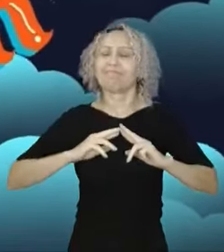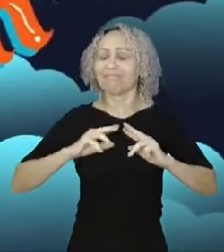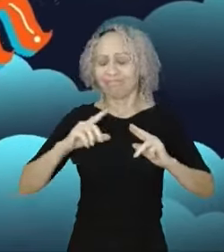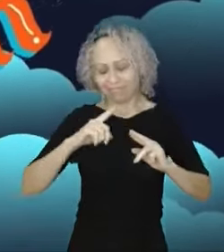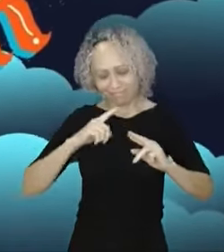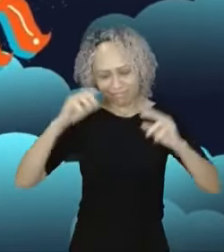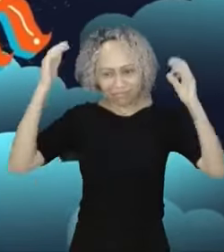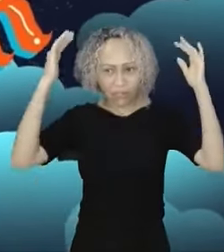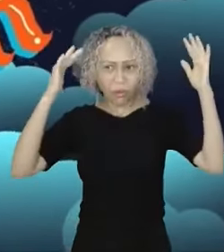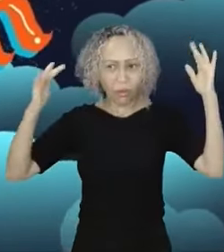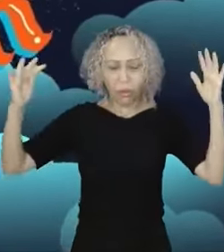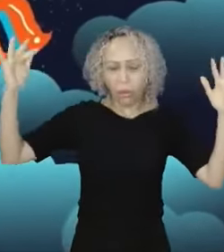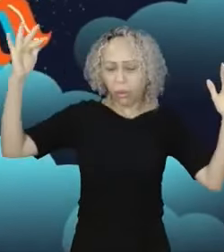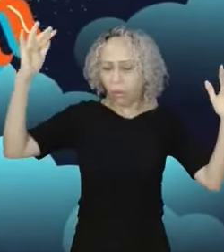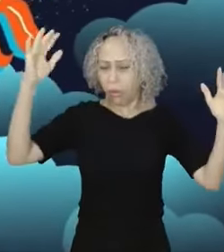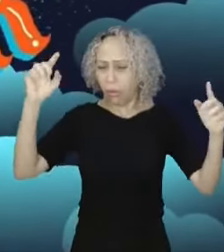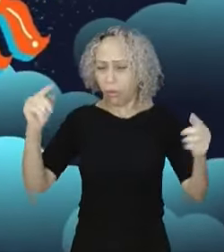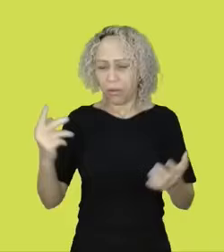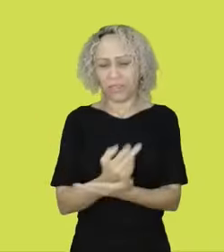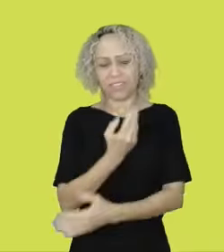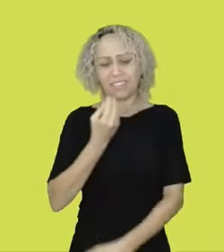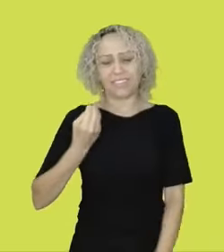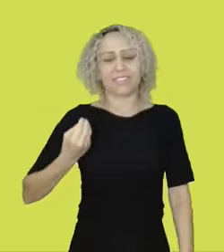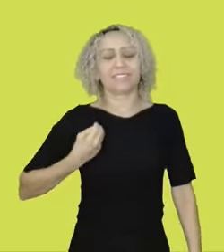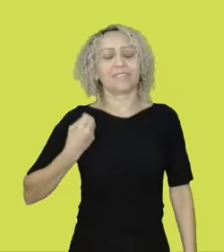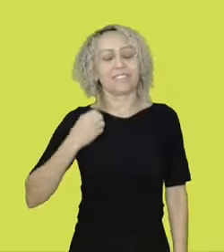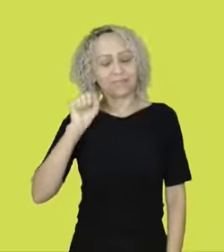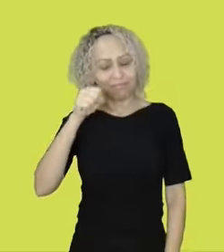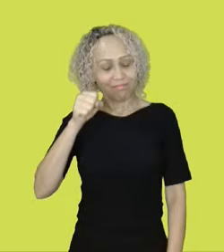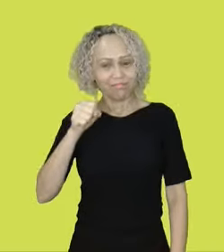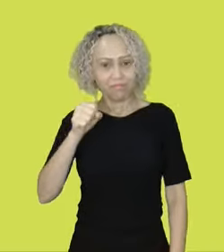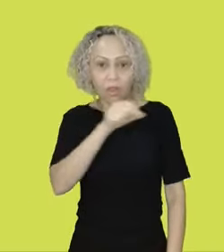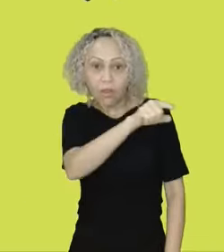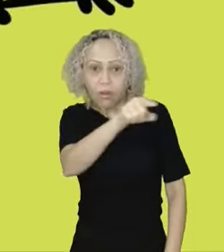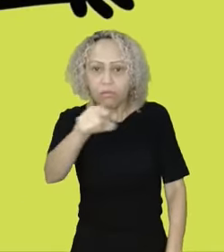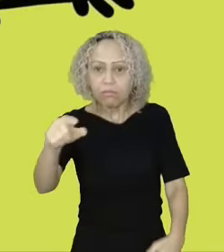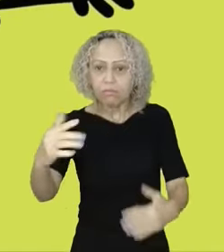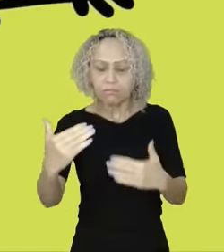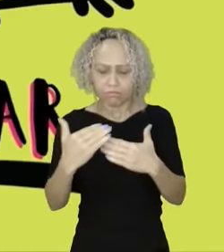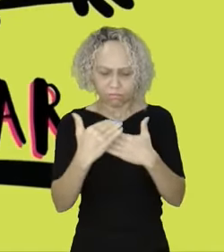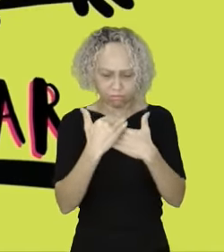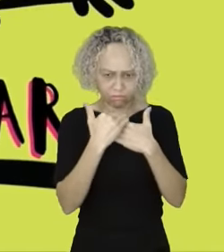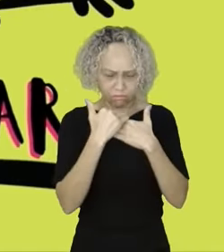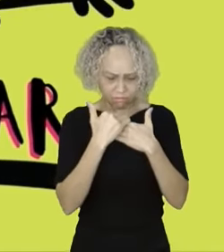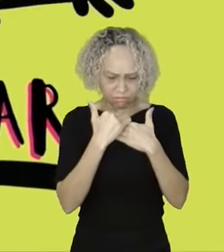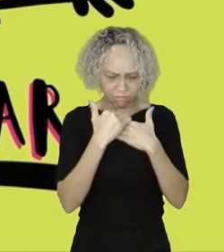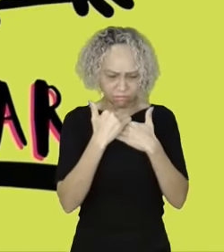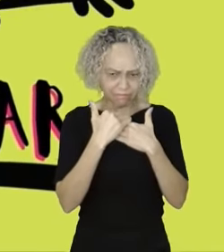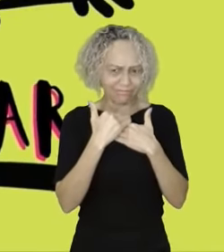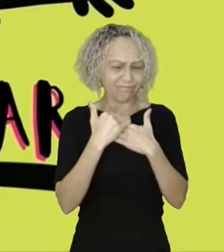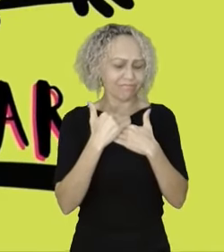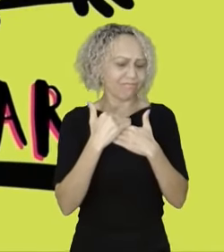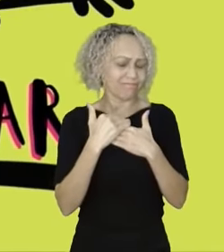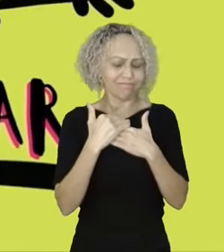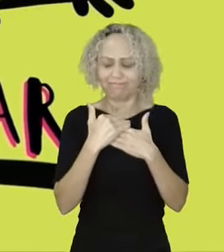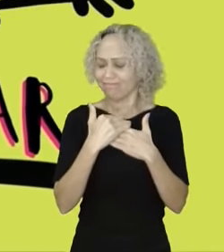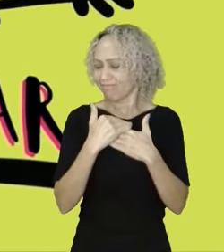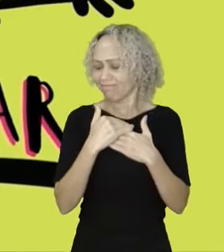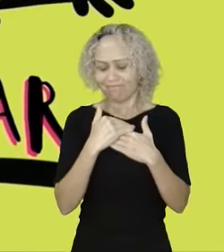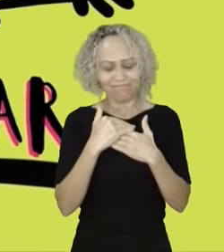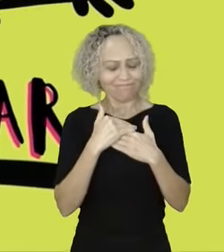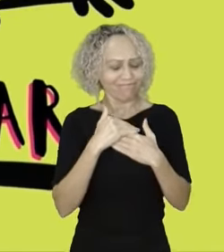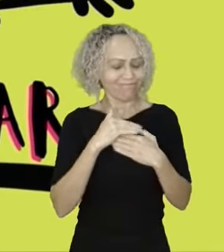para viver não vão mais conseguir me anular me